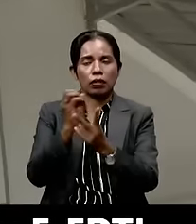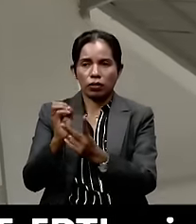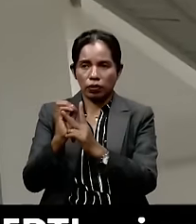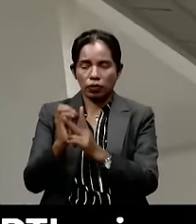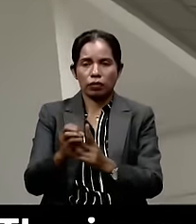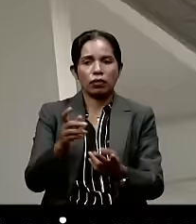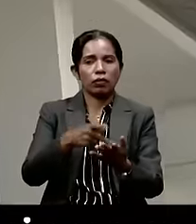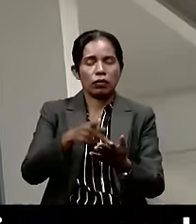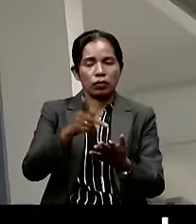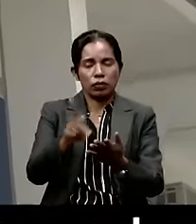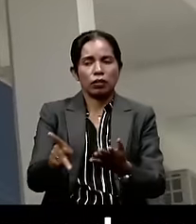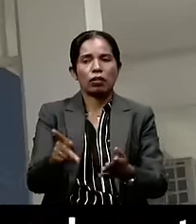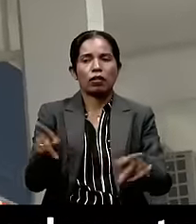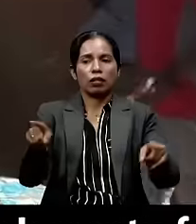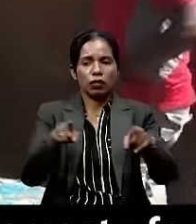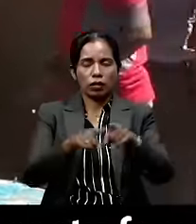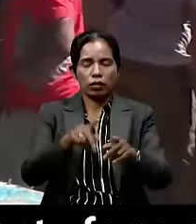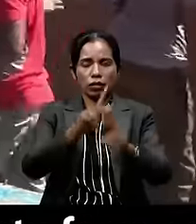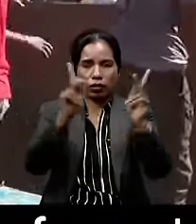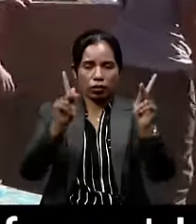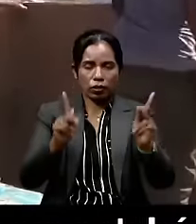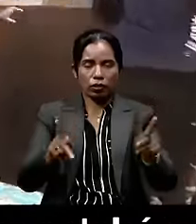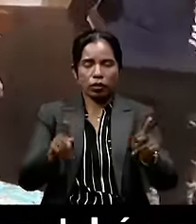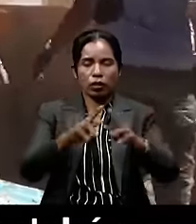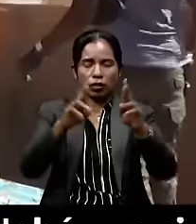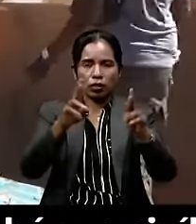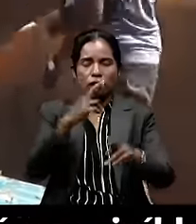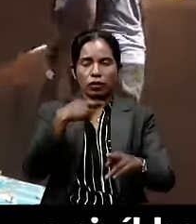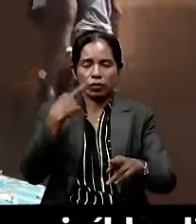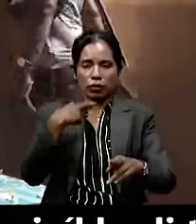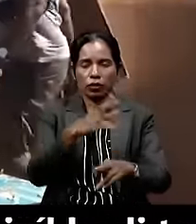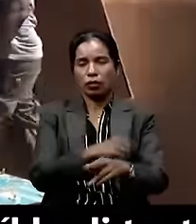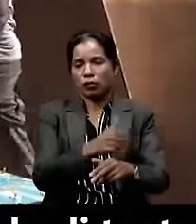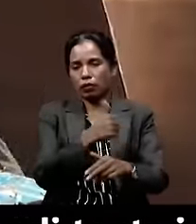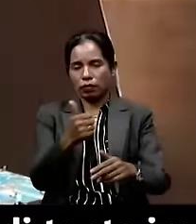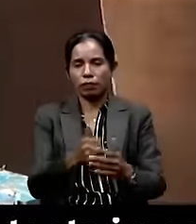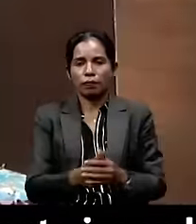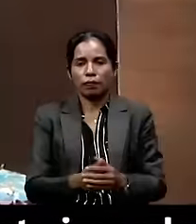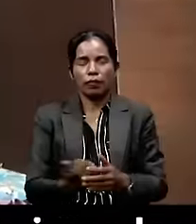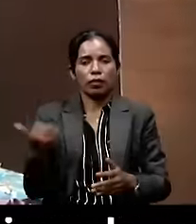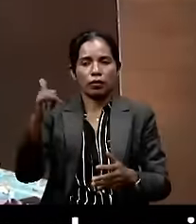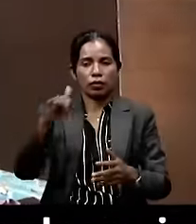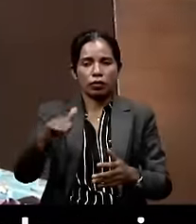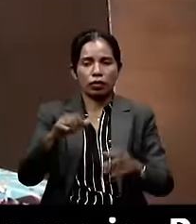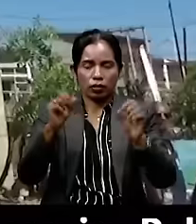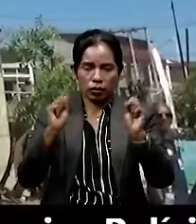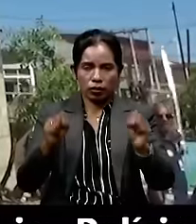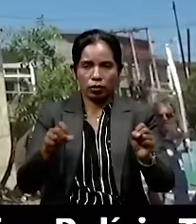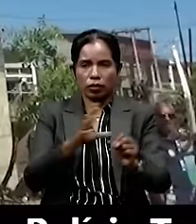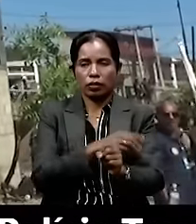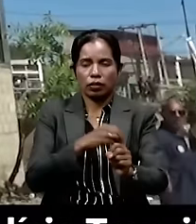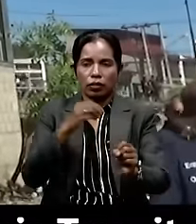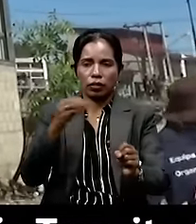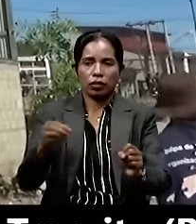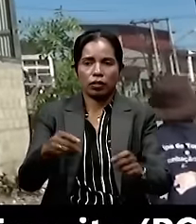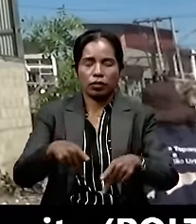halo negócio sira, hanesan, quiosque, restaurante, oficina, no selo tan, No sira ia obrigação ato halo pagamento